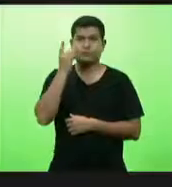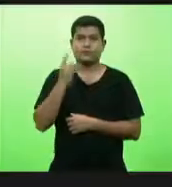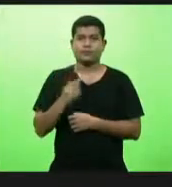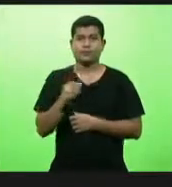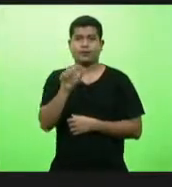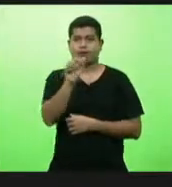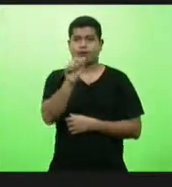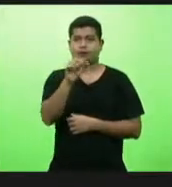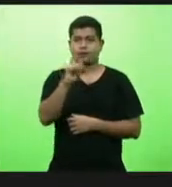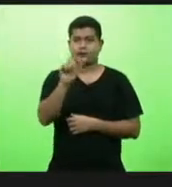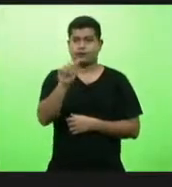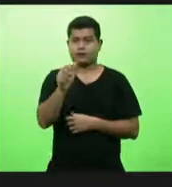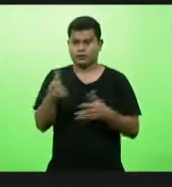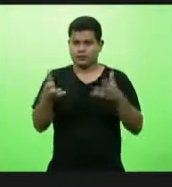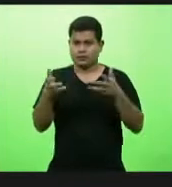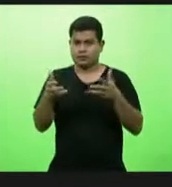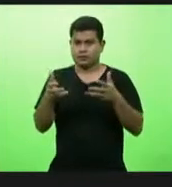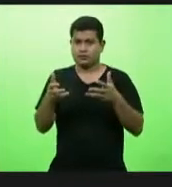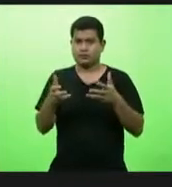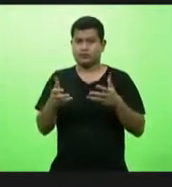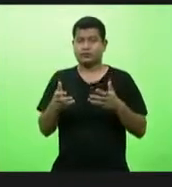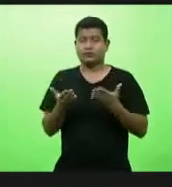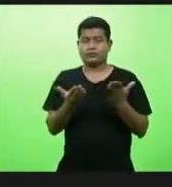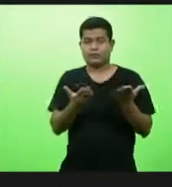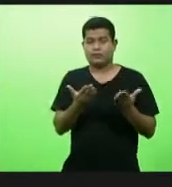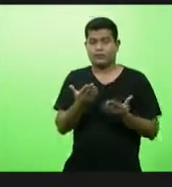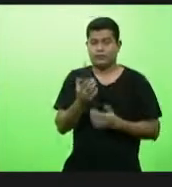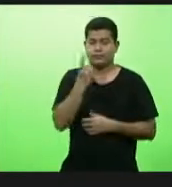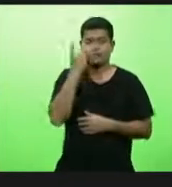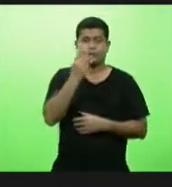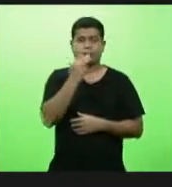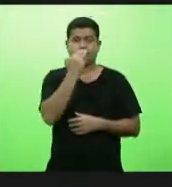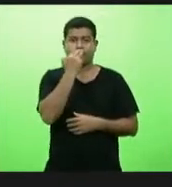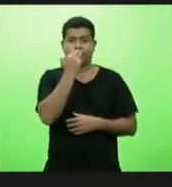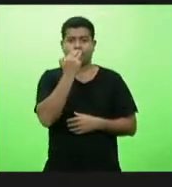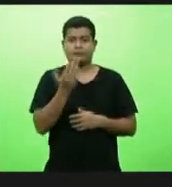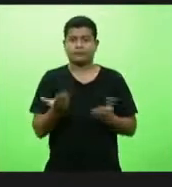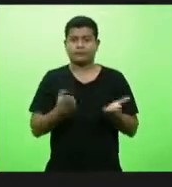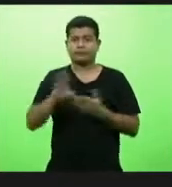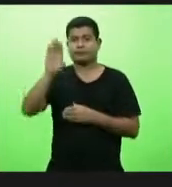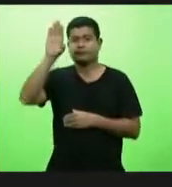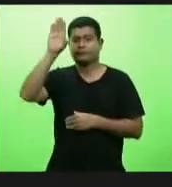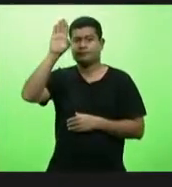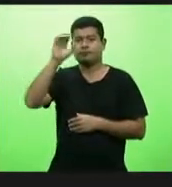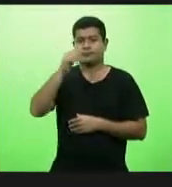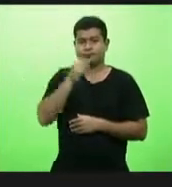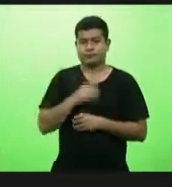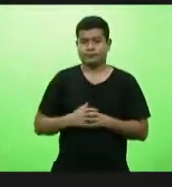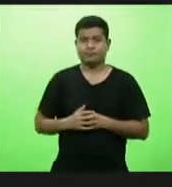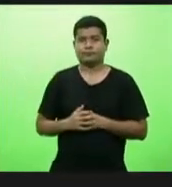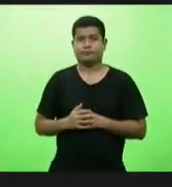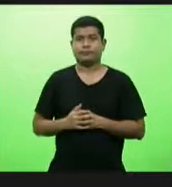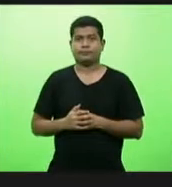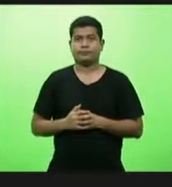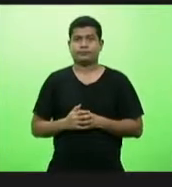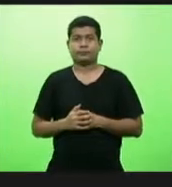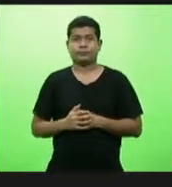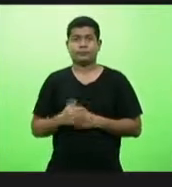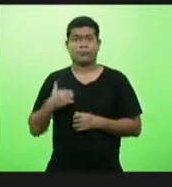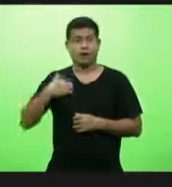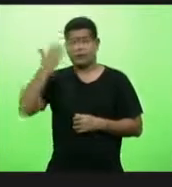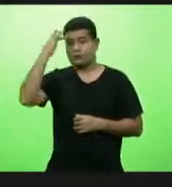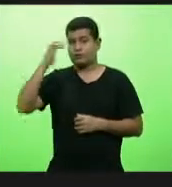Ada, parece que queria falar. O deputado Moacir Sopelso. Deputado Moacir Sopelso, com a palavra. Não sei, deputado Kennedy, se tem